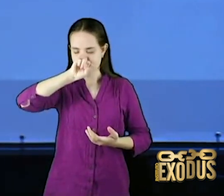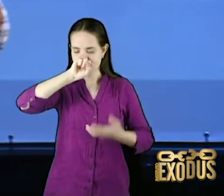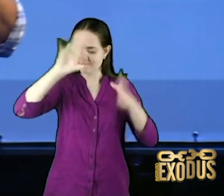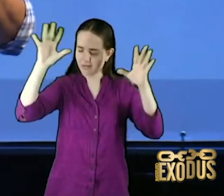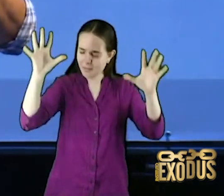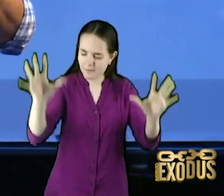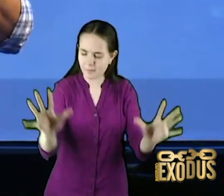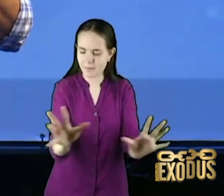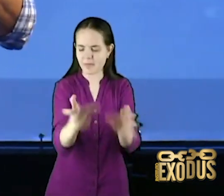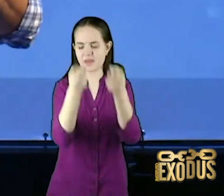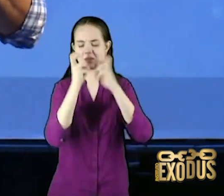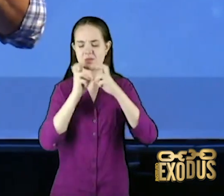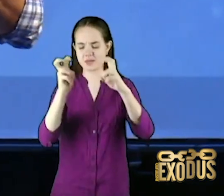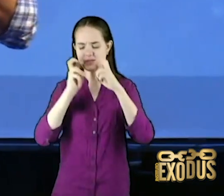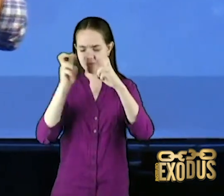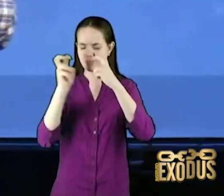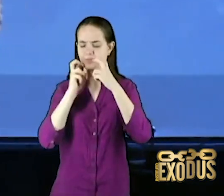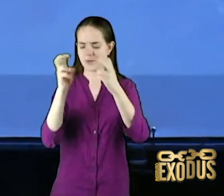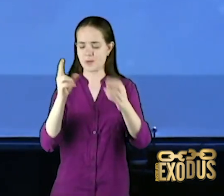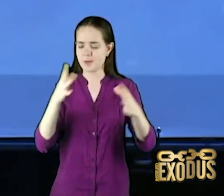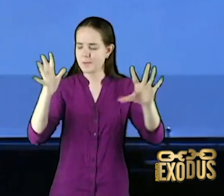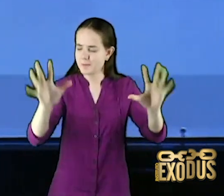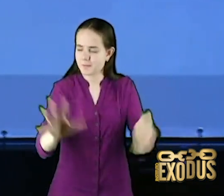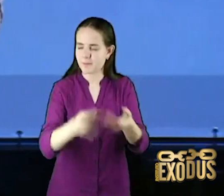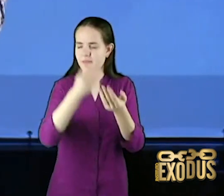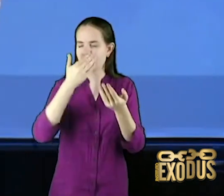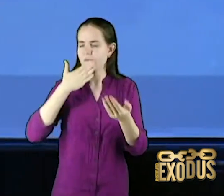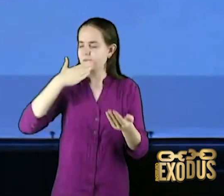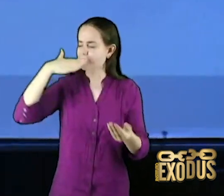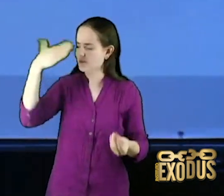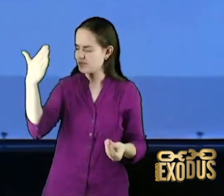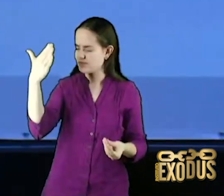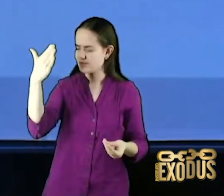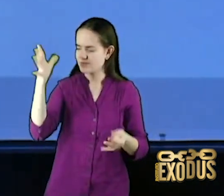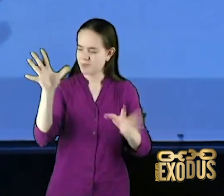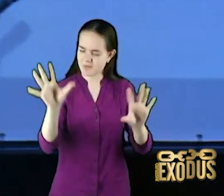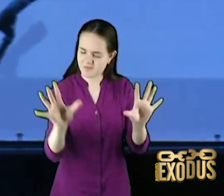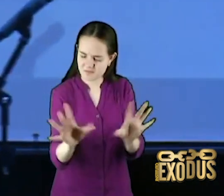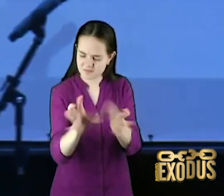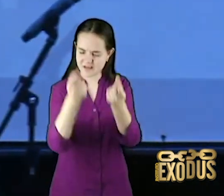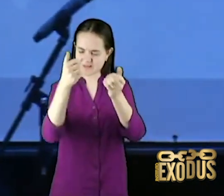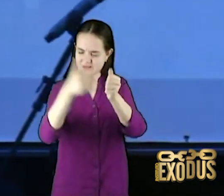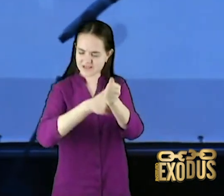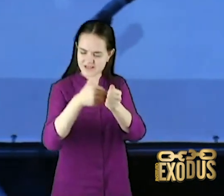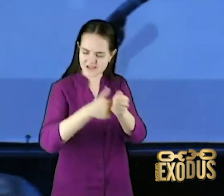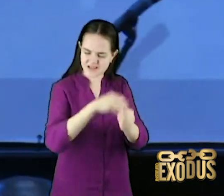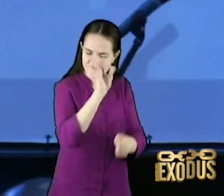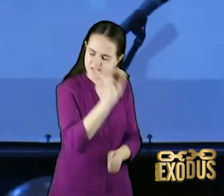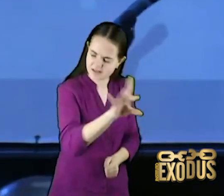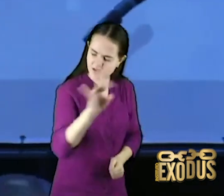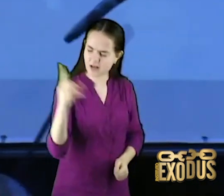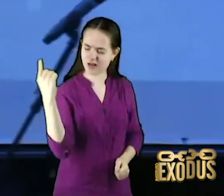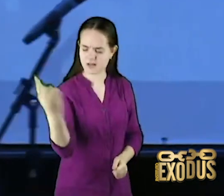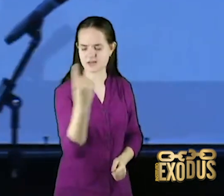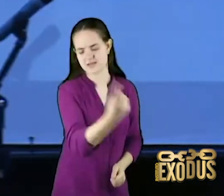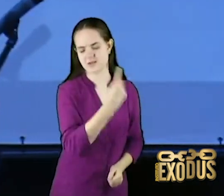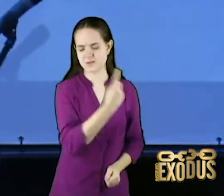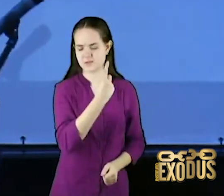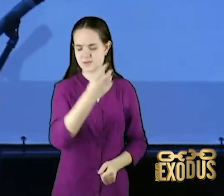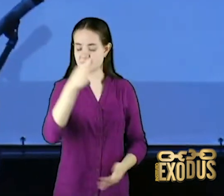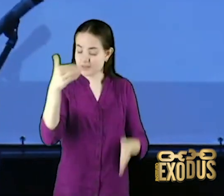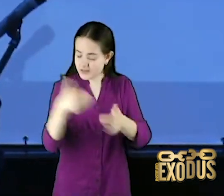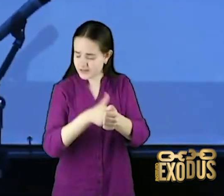clamor, pega o pedido, pega o segredo do coração de cada uma dessas pessoas, o segredo,